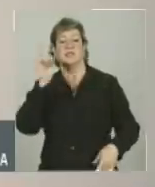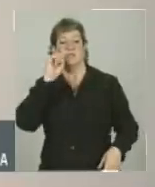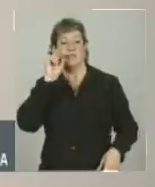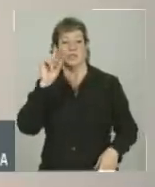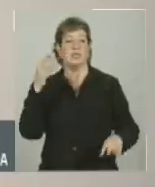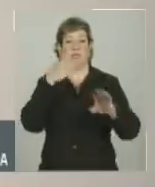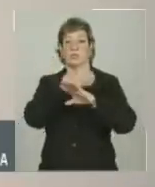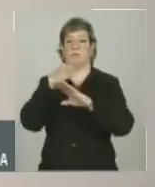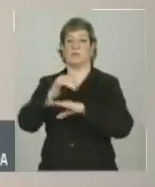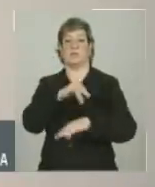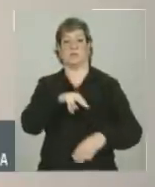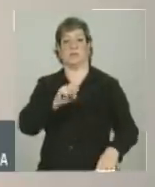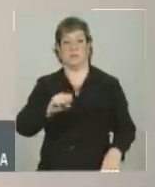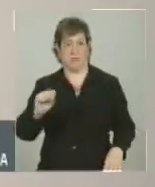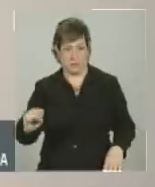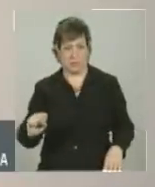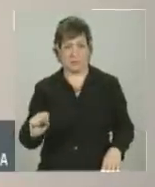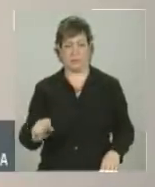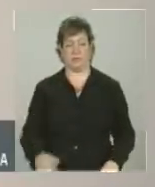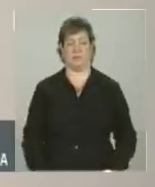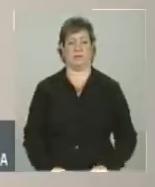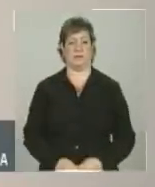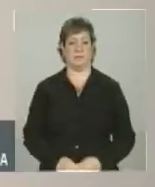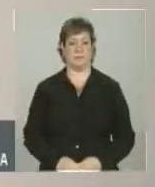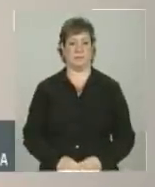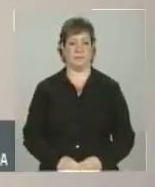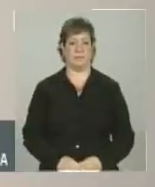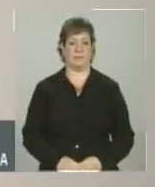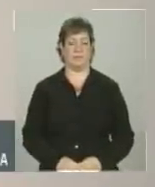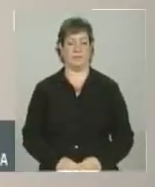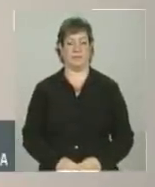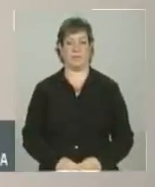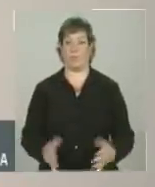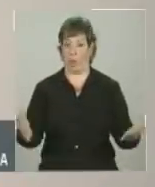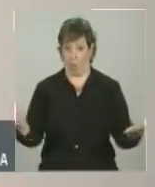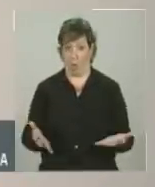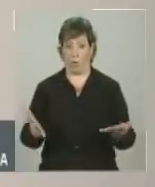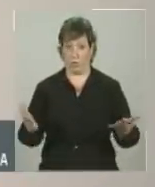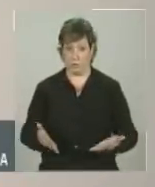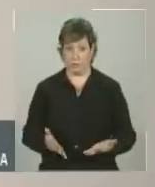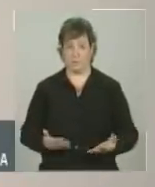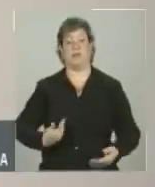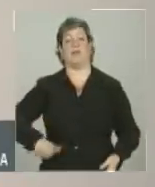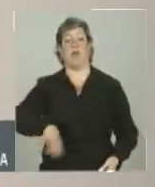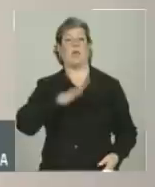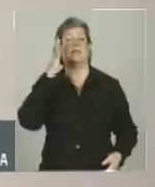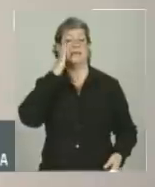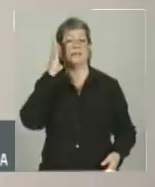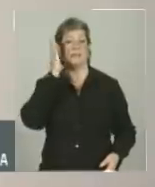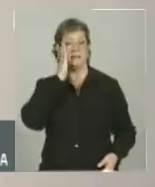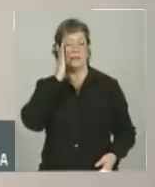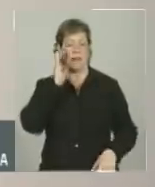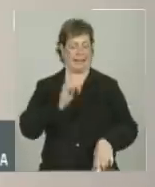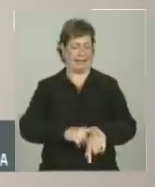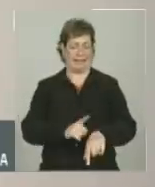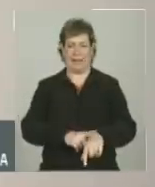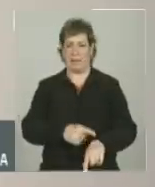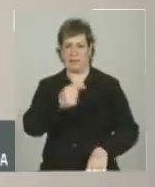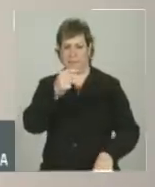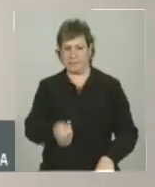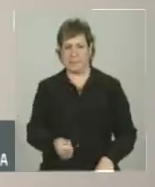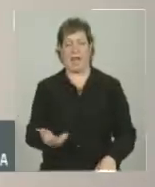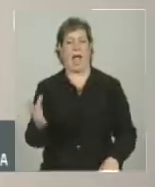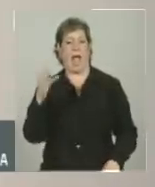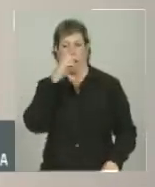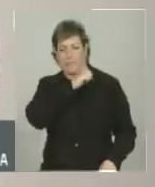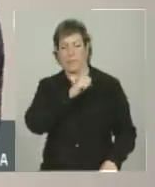postos do Instituto Nacional de Seguridade Social. Hoje, sabemos em tempo real quantas